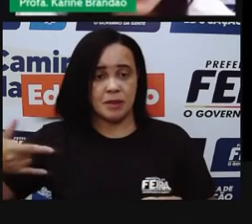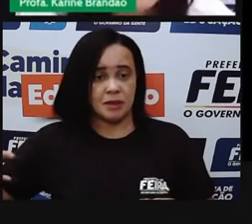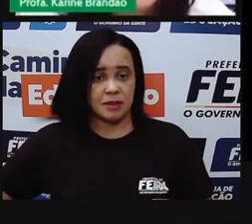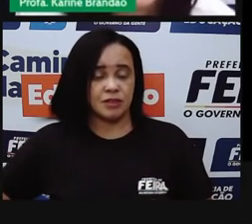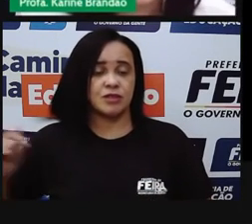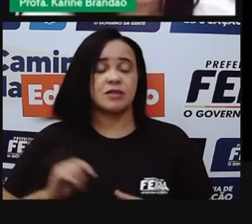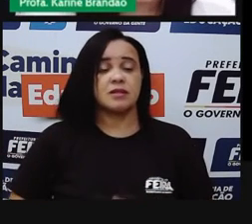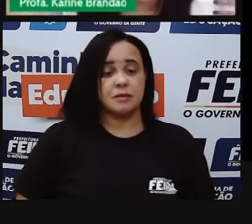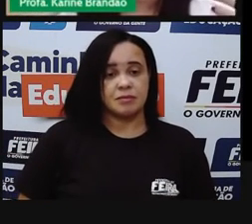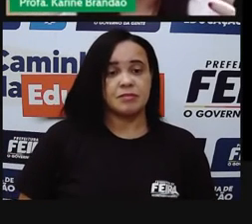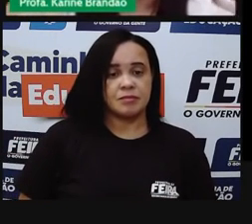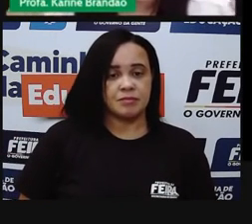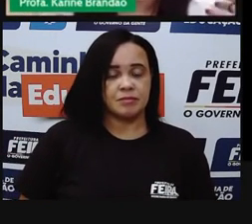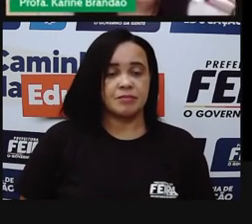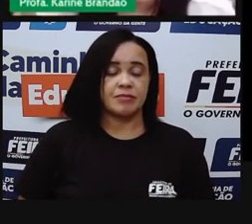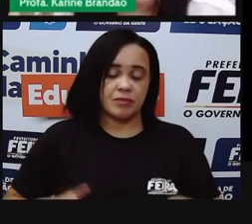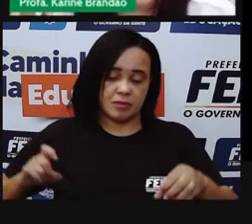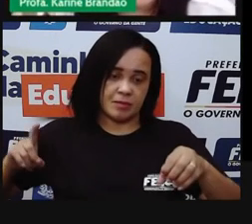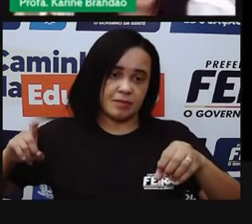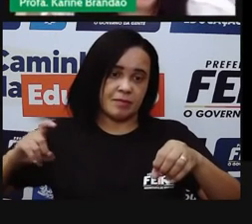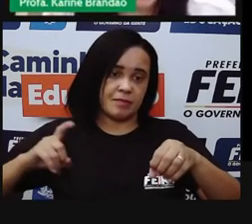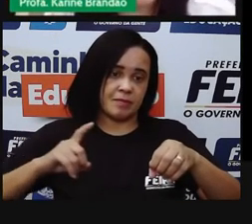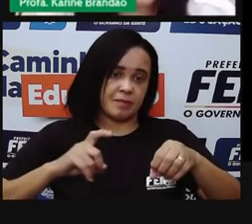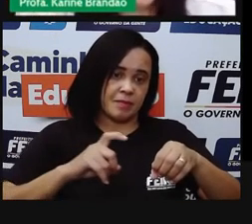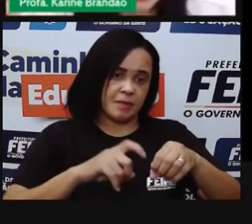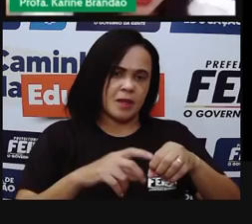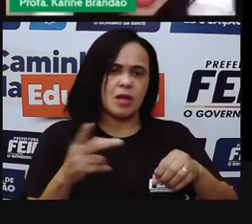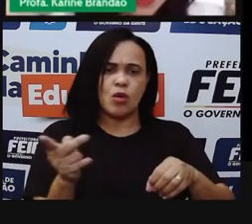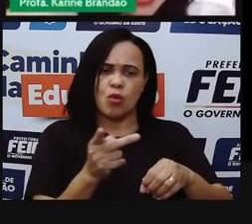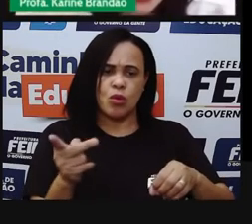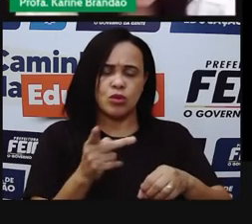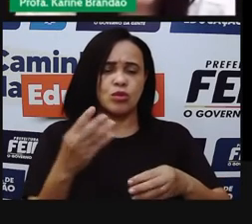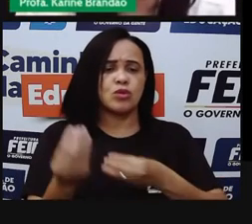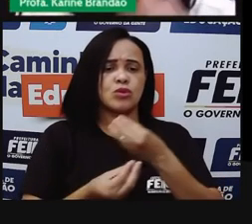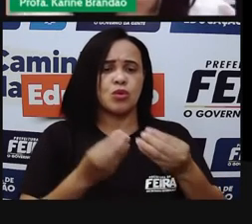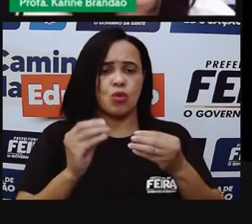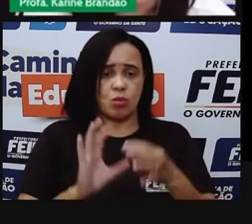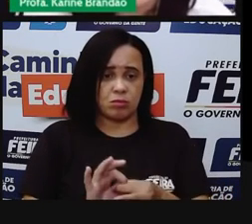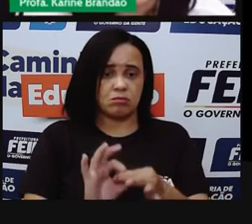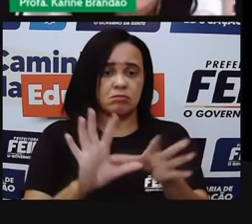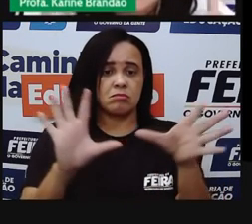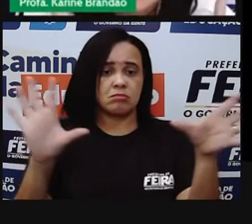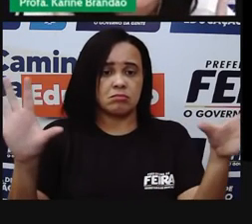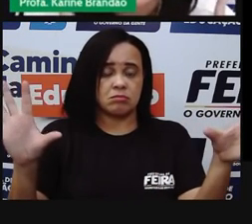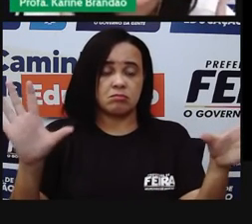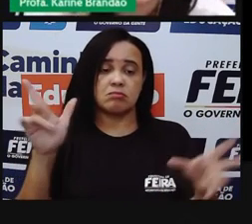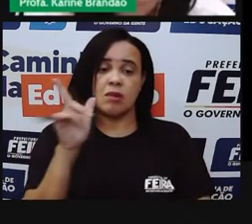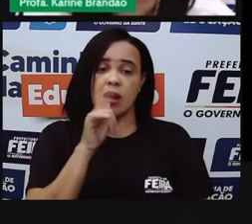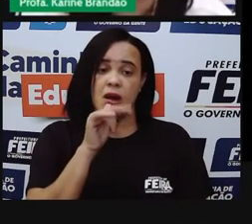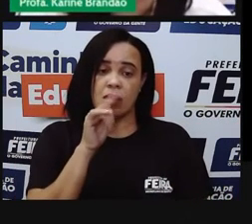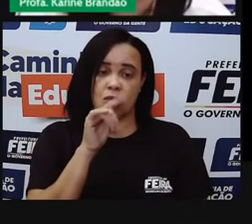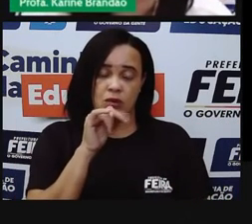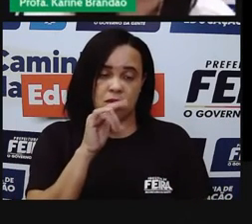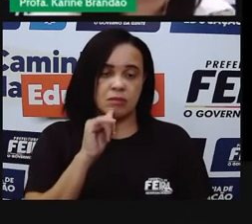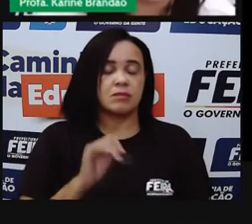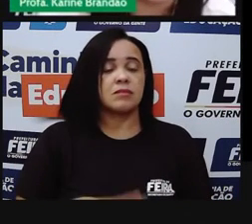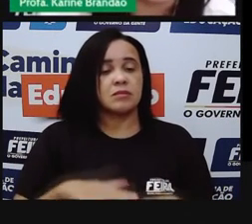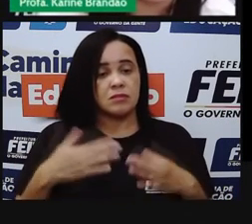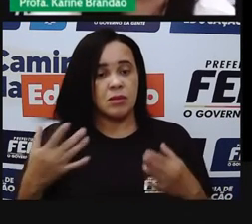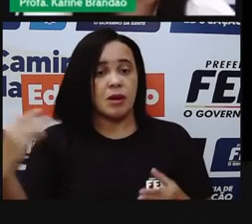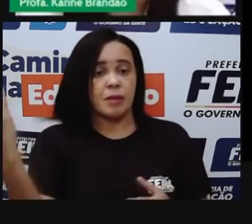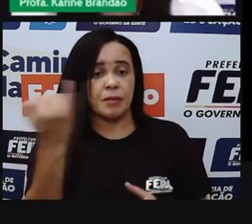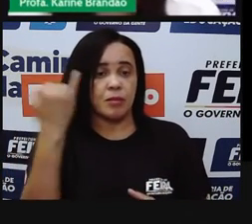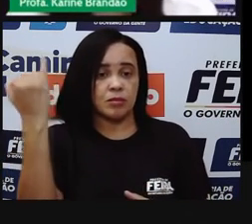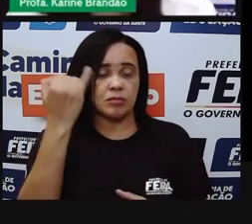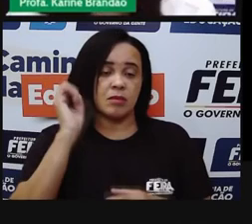coral, tá? Os espermatozoides e os óvulos são liberados na água, e aí é importante, sempre a